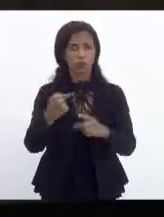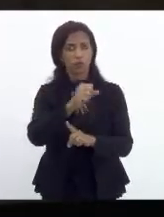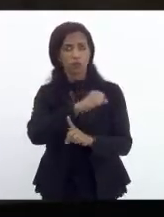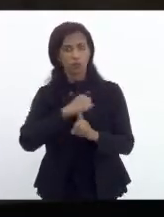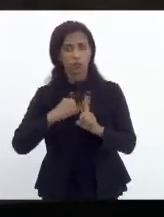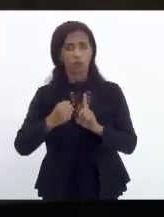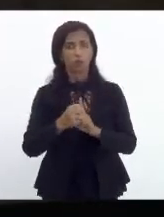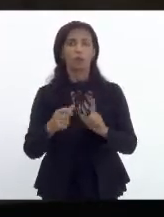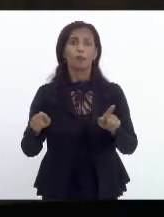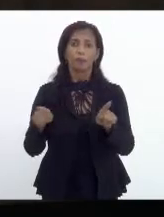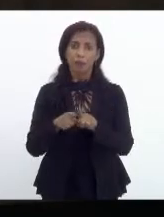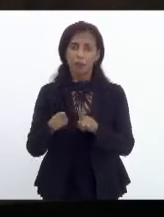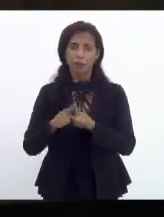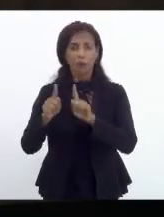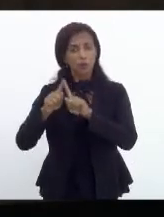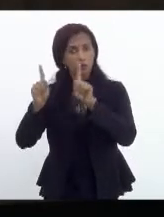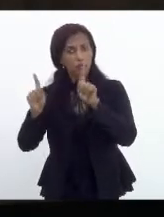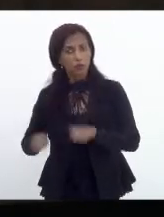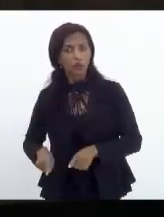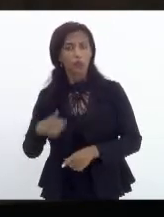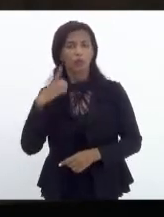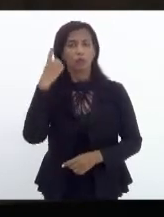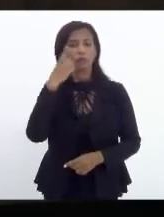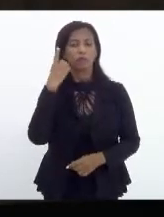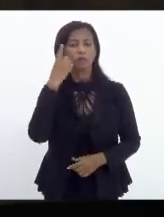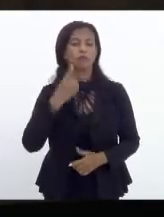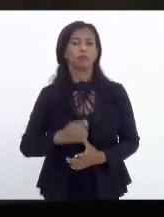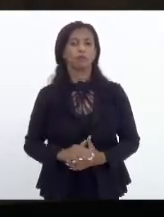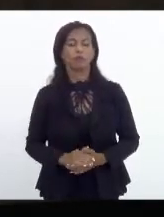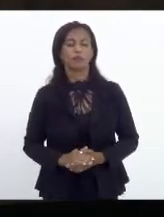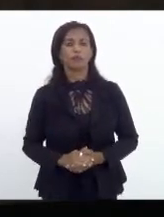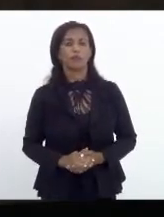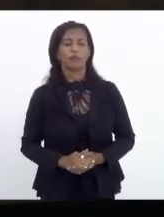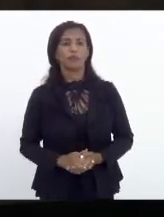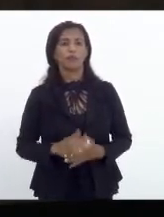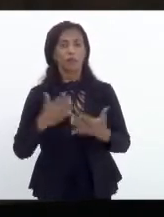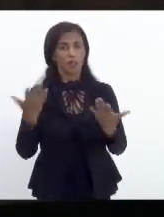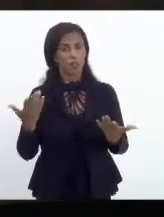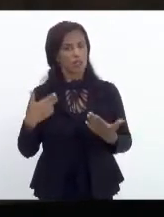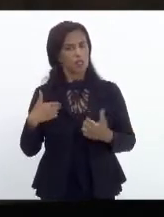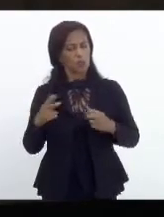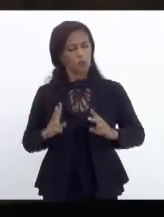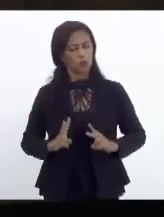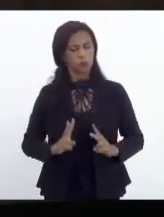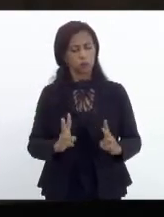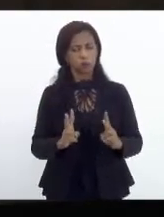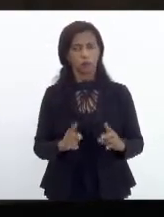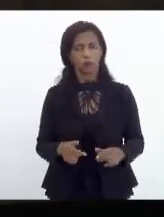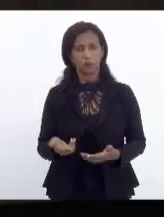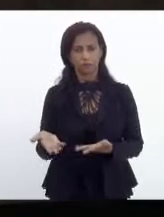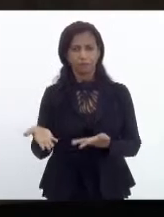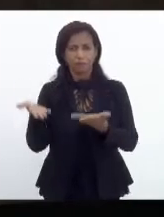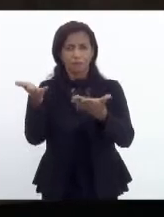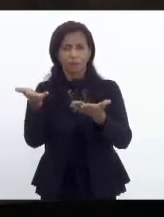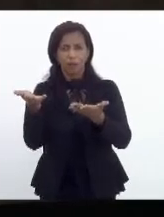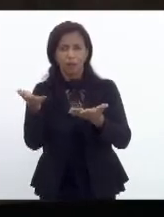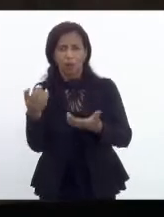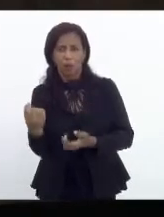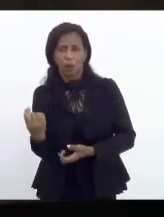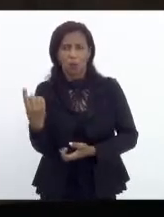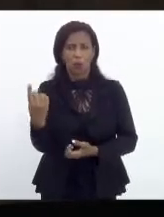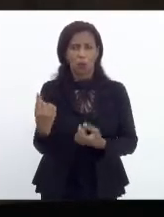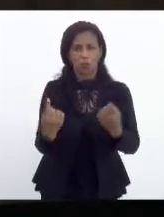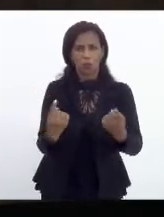mas também com os servidores, deputada Lucinha. E assim eu faço. Vossa Excelência não foi uma nem